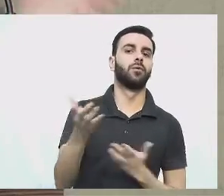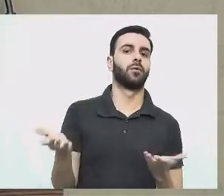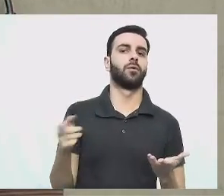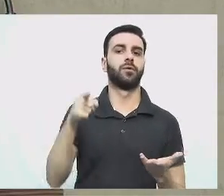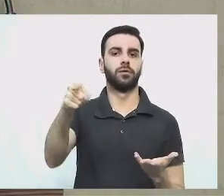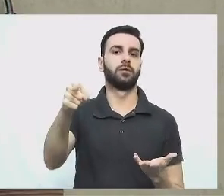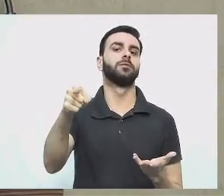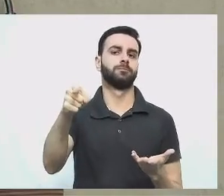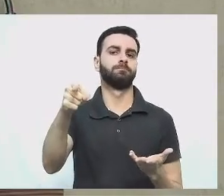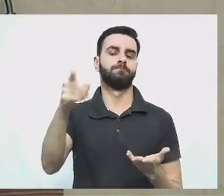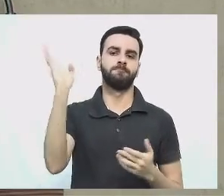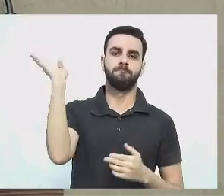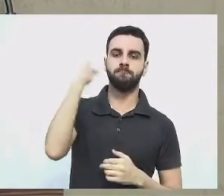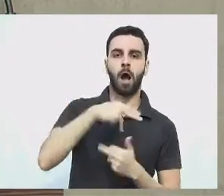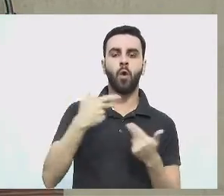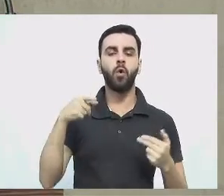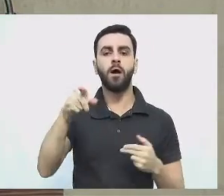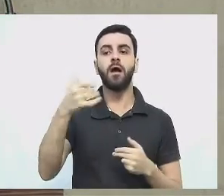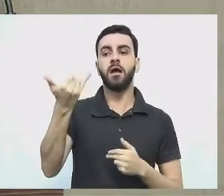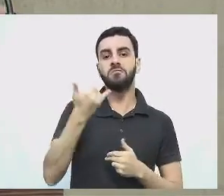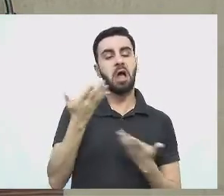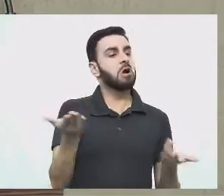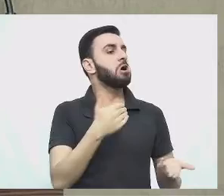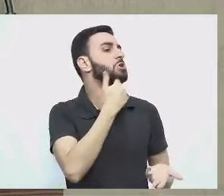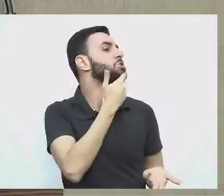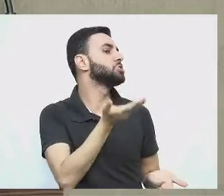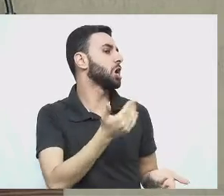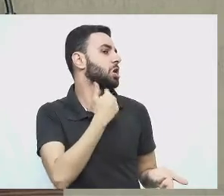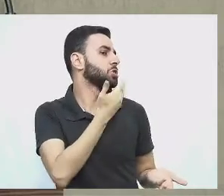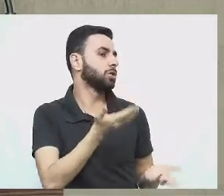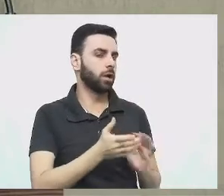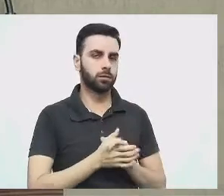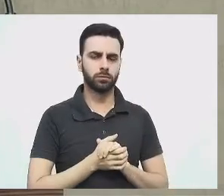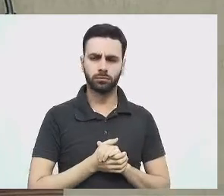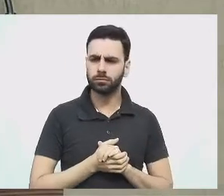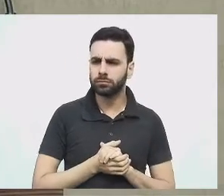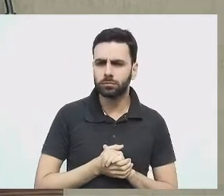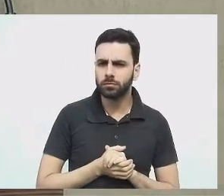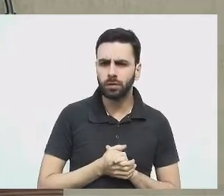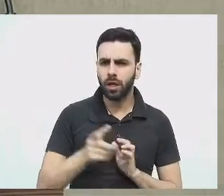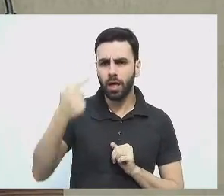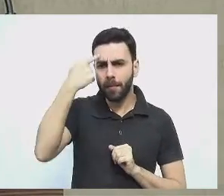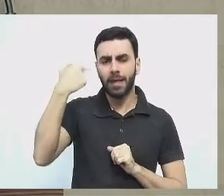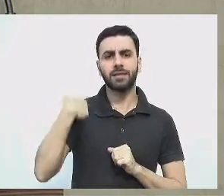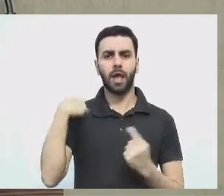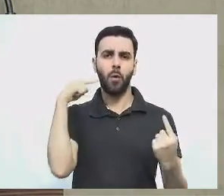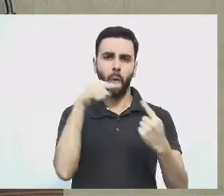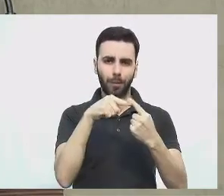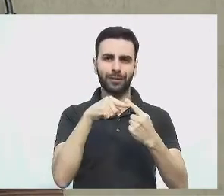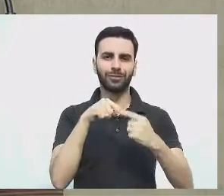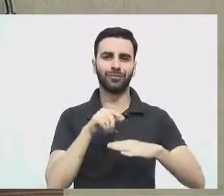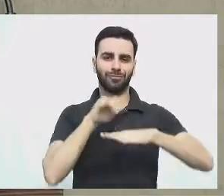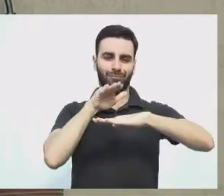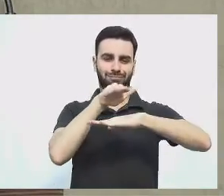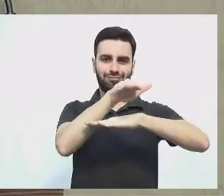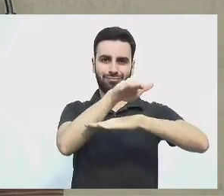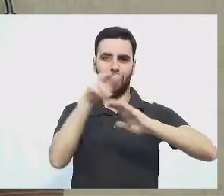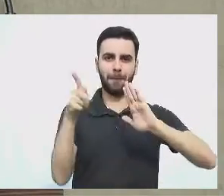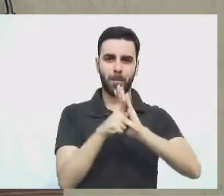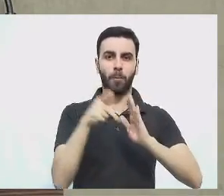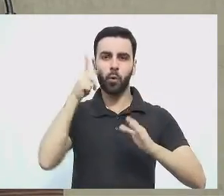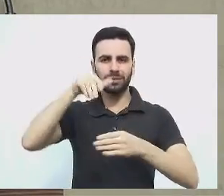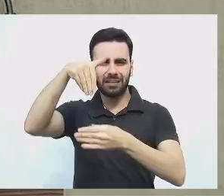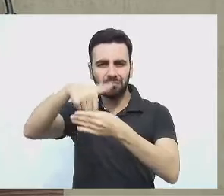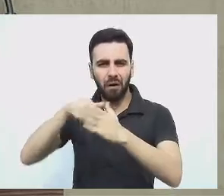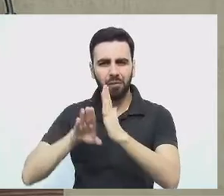mau caráter, vira para mim e ainda fala, agora não adianta a faixa, não. Será que ele está achando que eu coloquei a faixa para ter o voto e